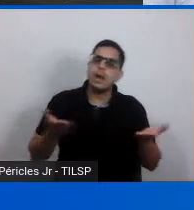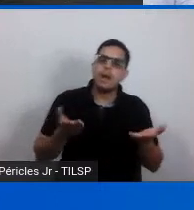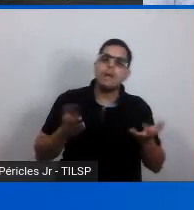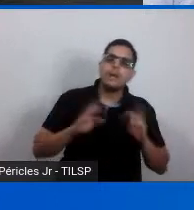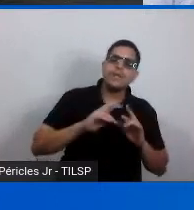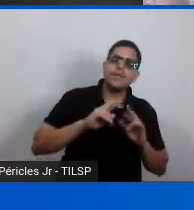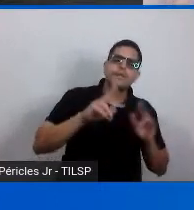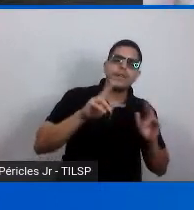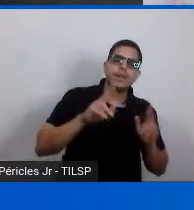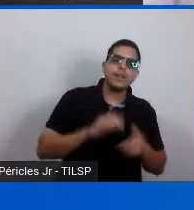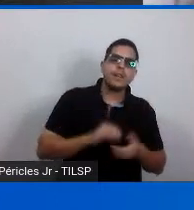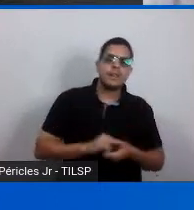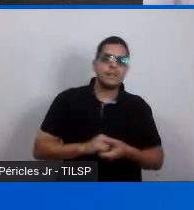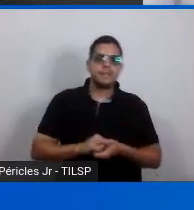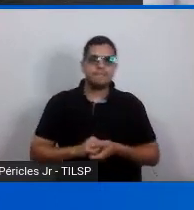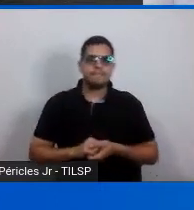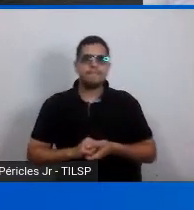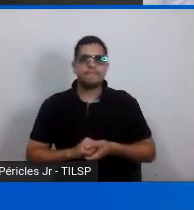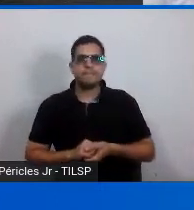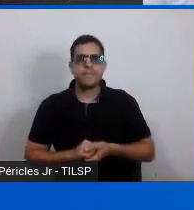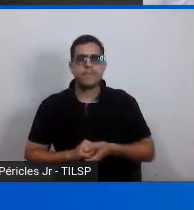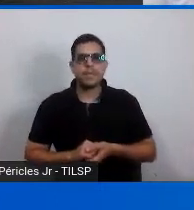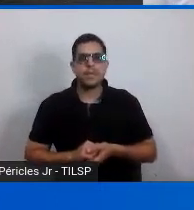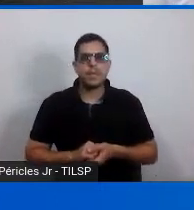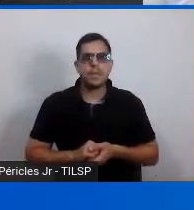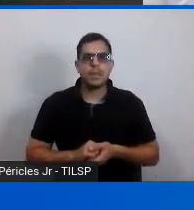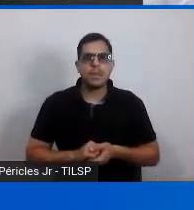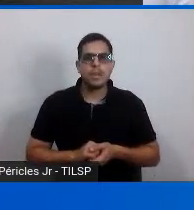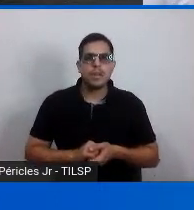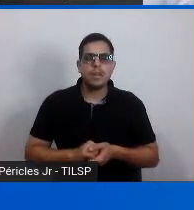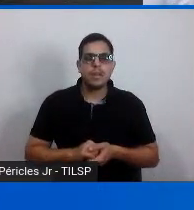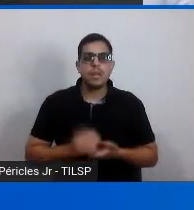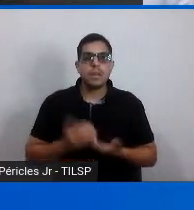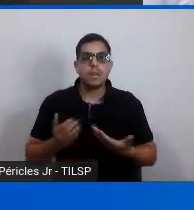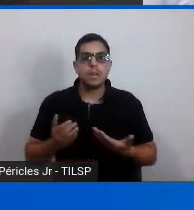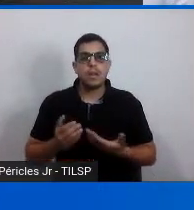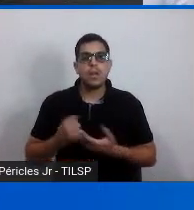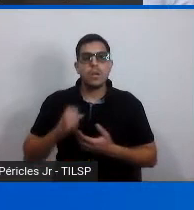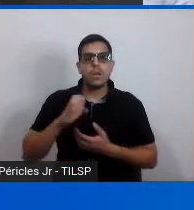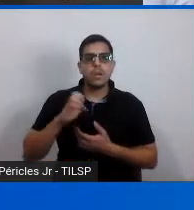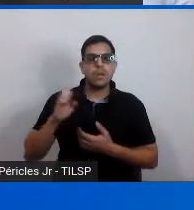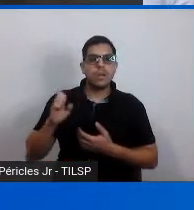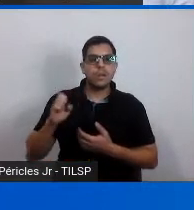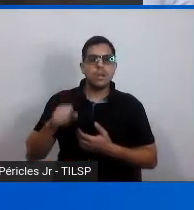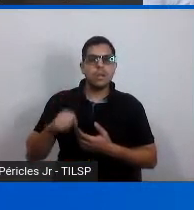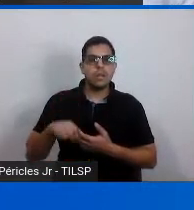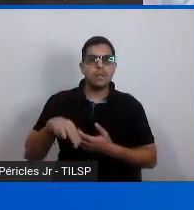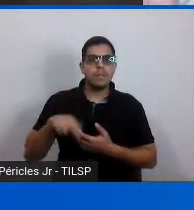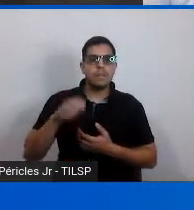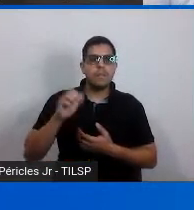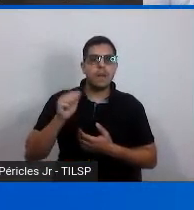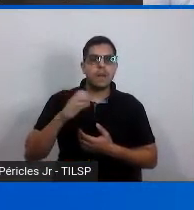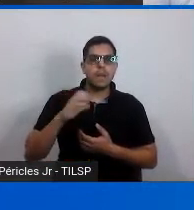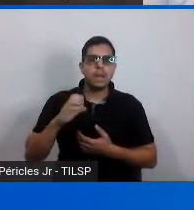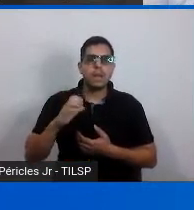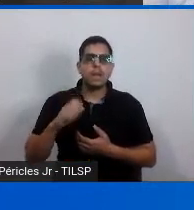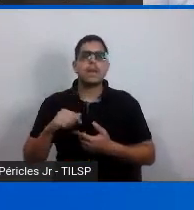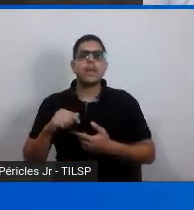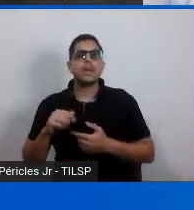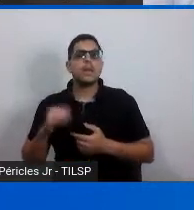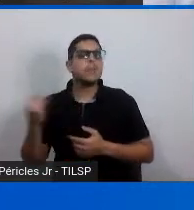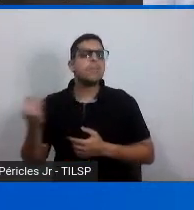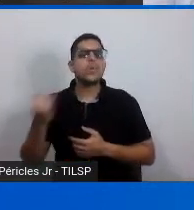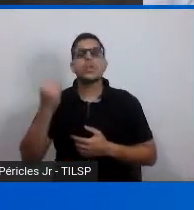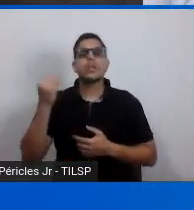diferenciada nos seus Mac né O que é mais importante para nós é que o aluno saiba utilizar as